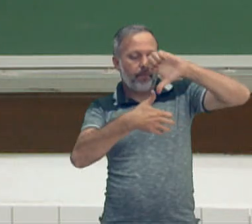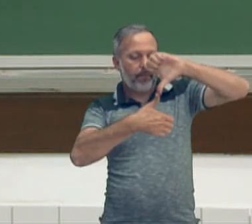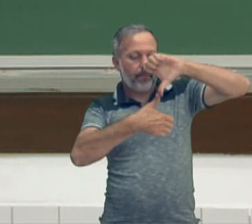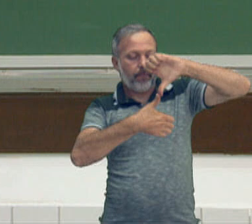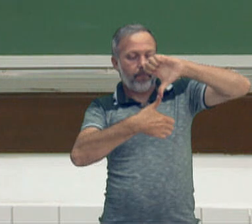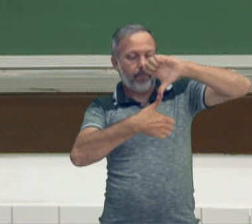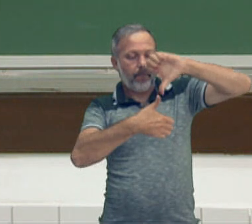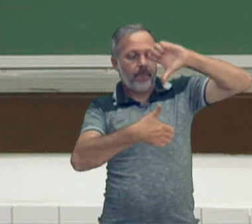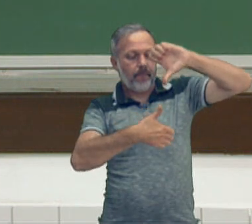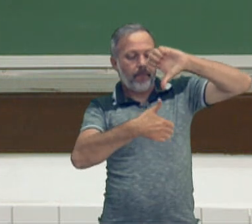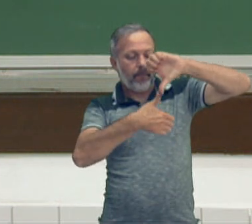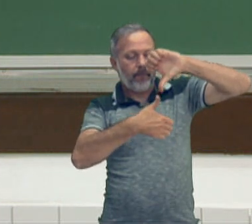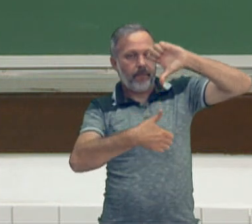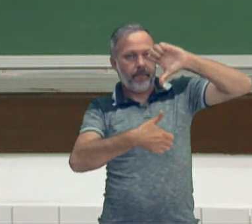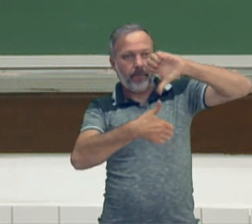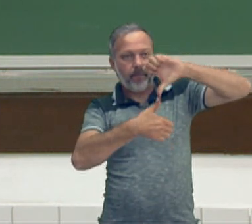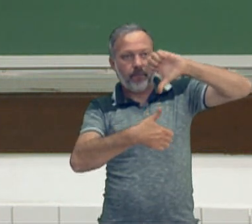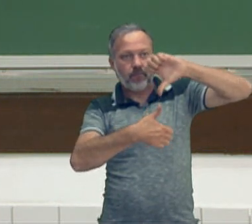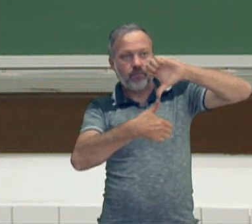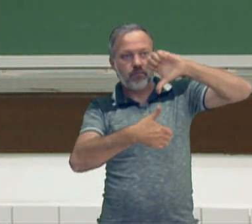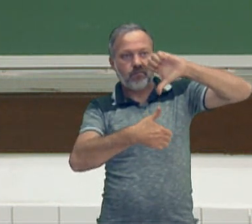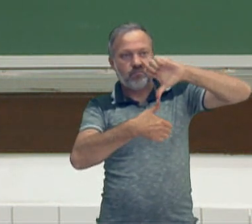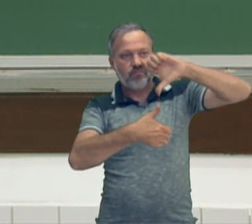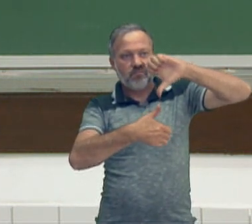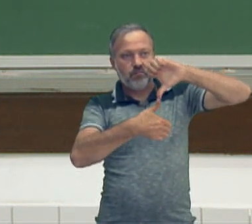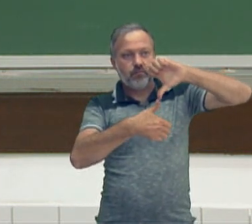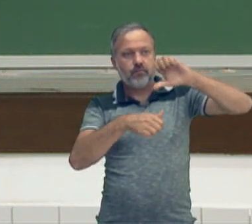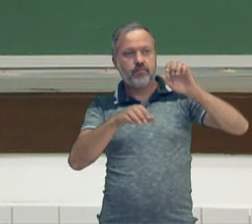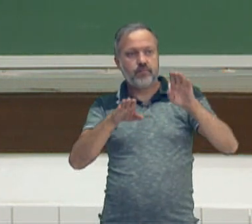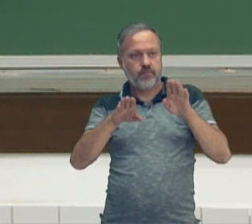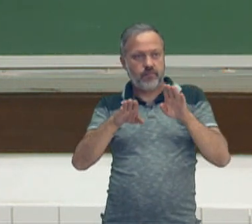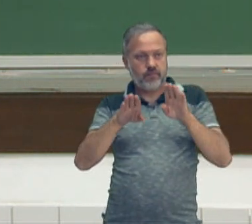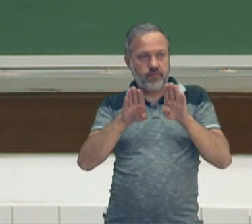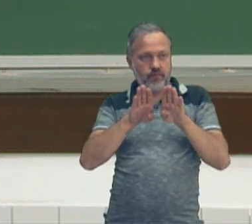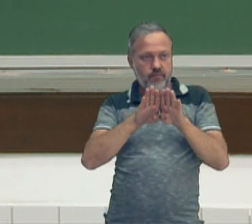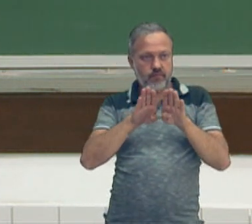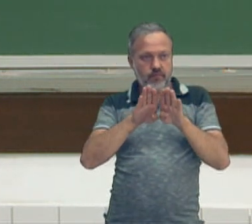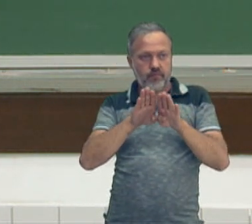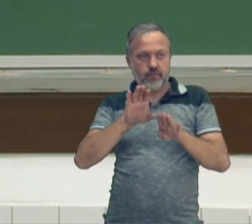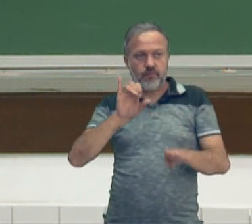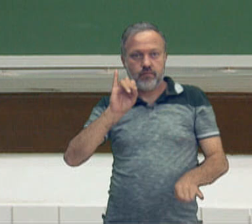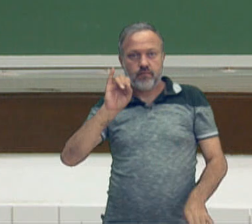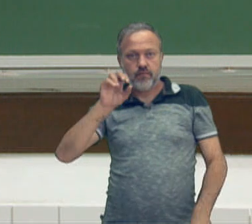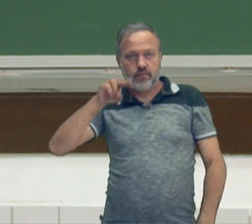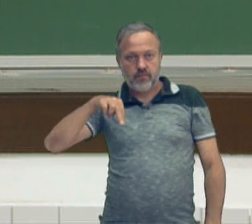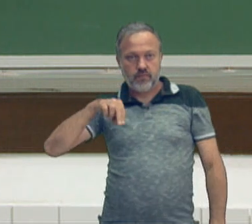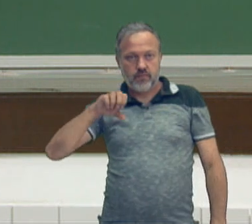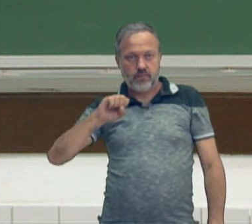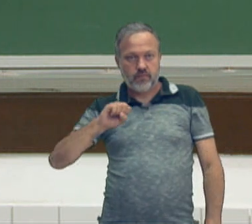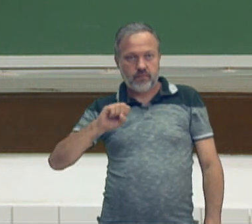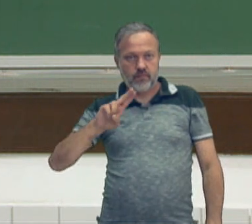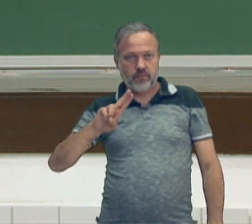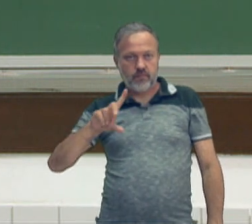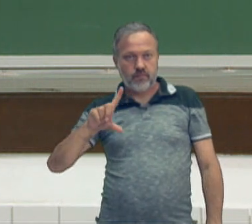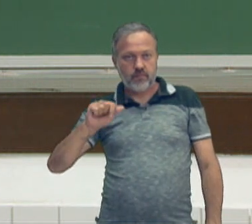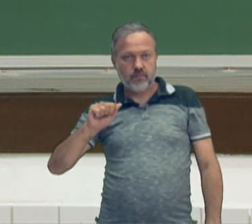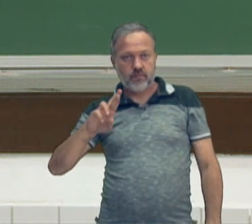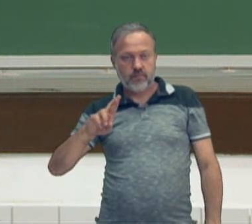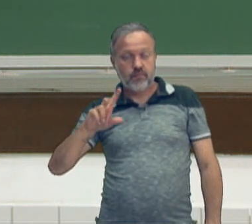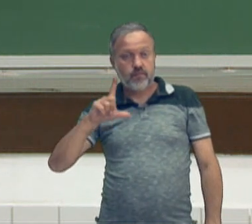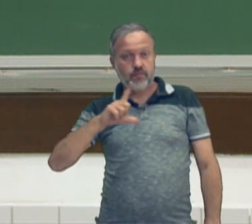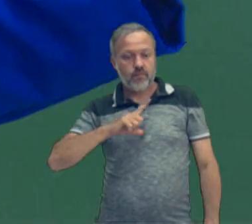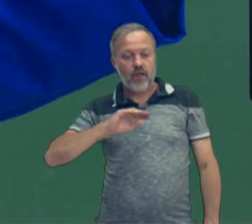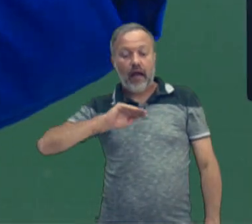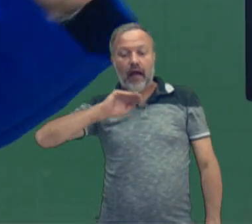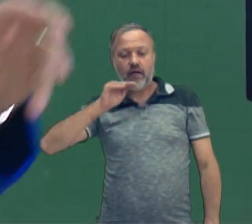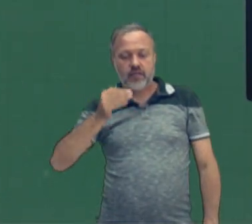insular é o conjunto de ilhas, são as ilhas que nós temos. Ainda a gente poderia ir ali dentro, quando for estudar a América Central, ainda o professor ainda vai